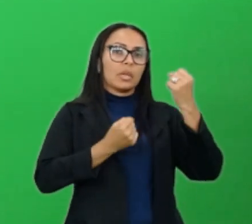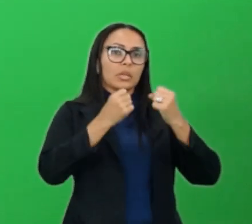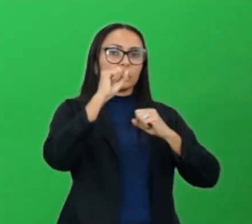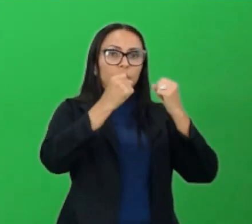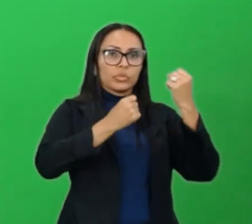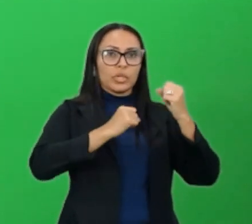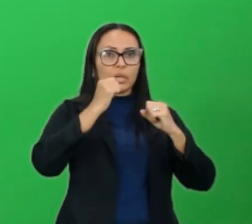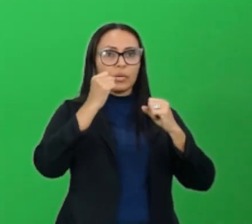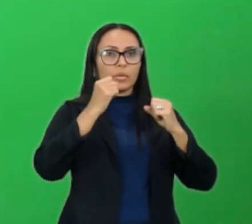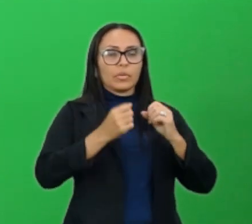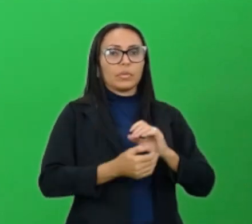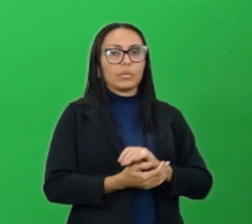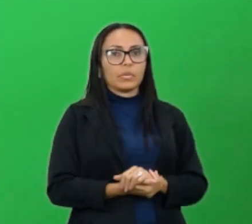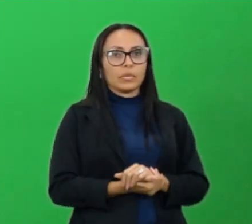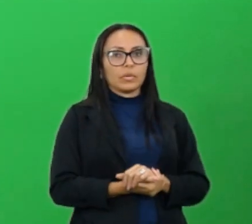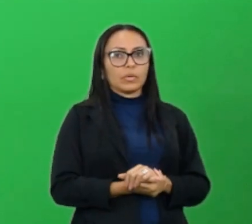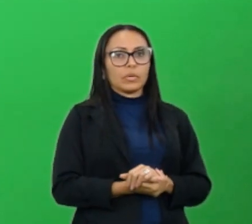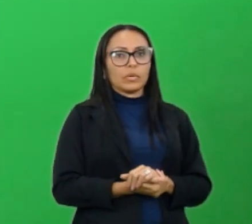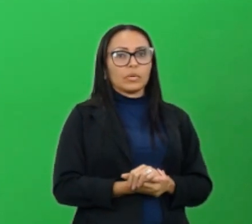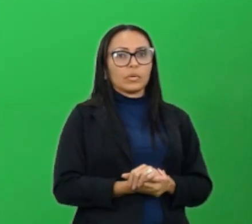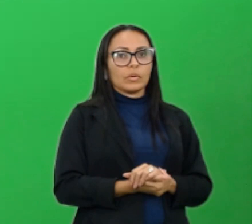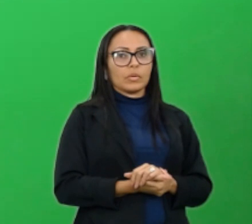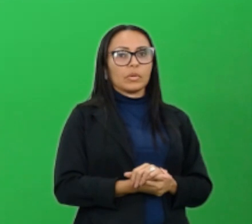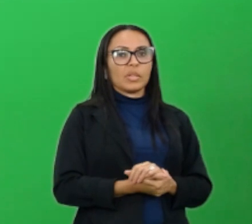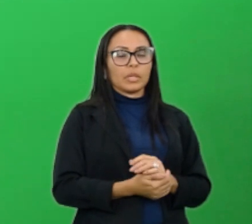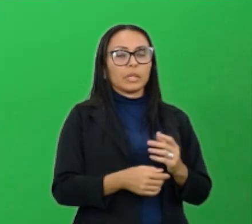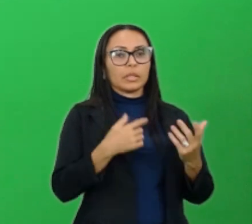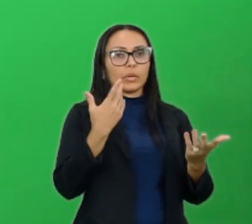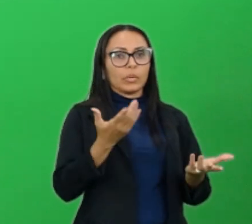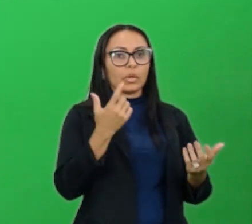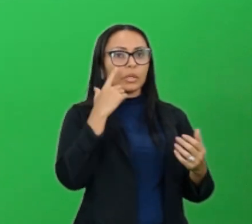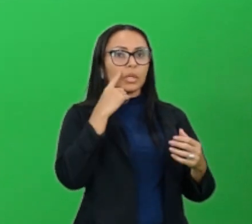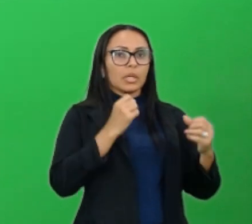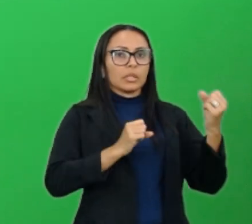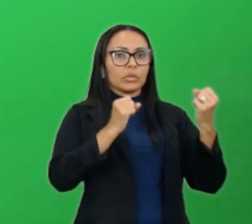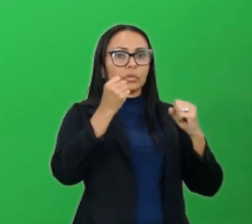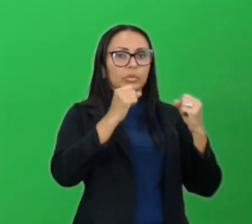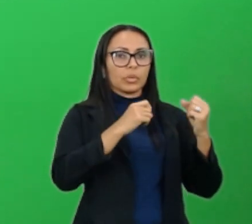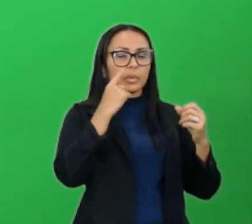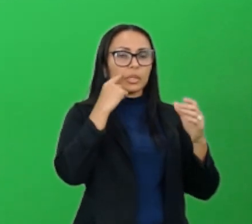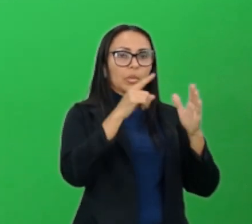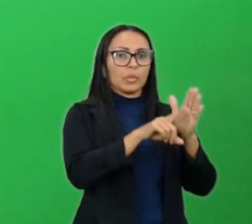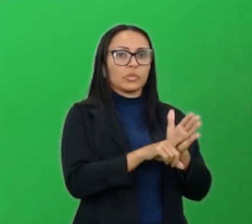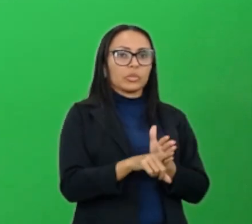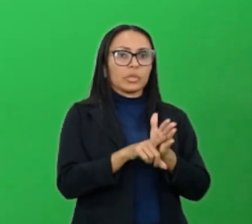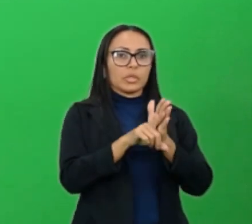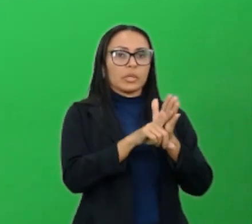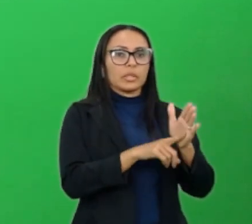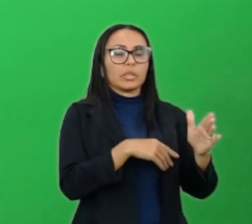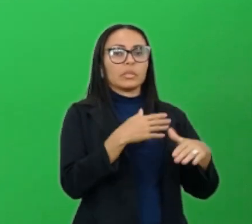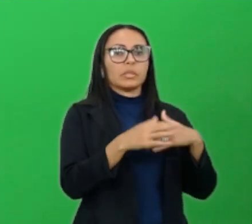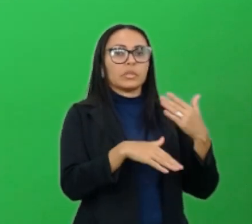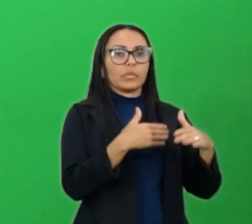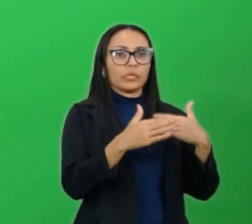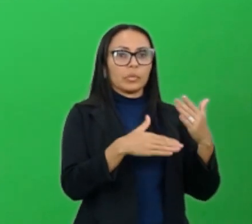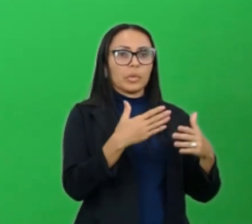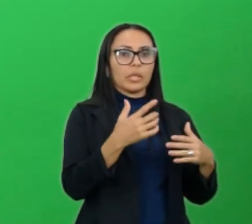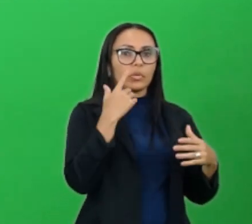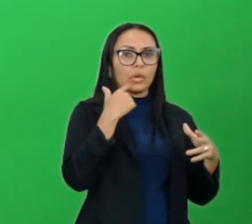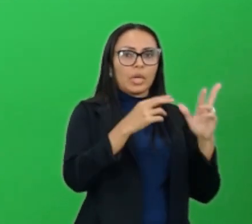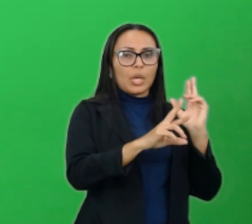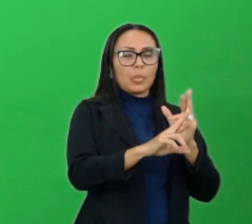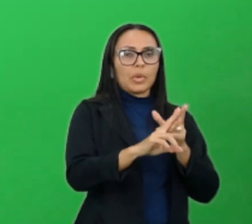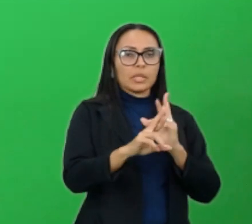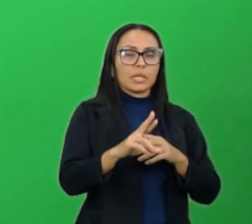né? Uma vez que as indústrias, fomentando a pesquisa e o desenvolvimento, continuamente representam um papel